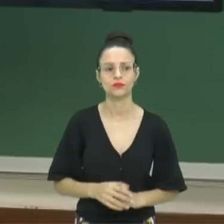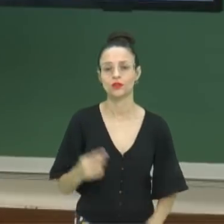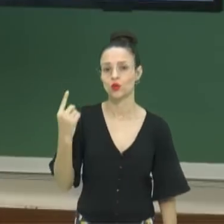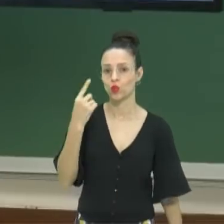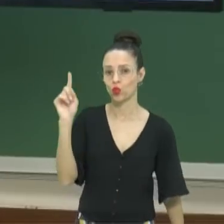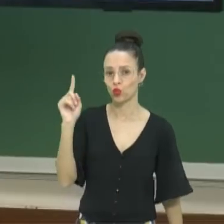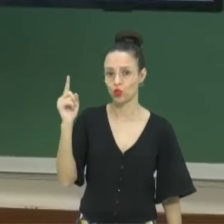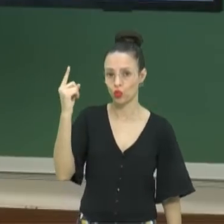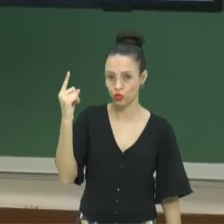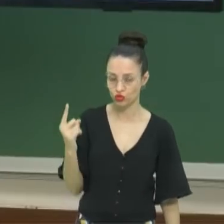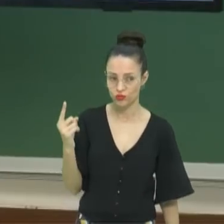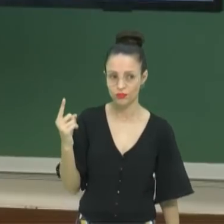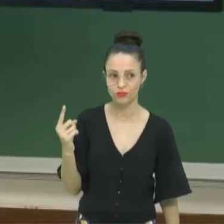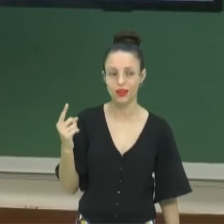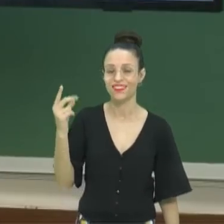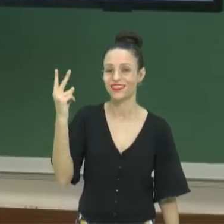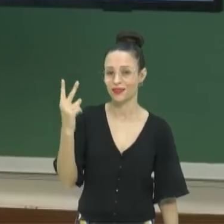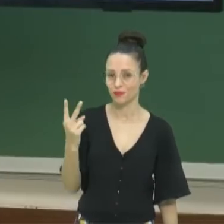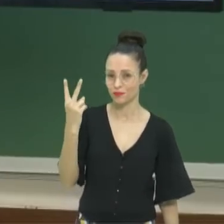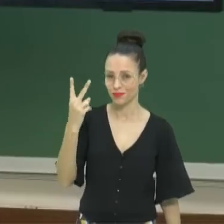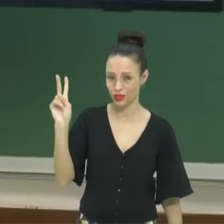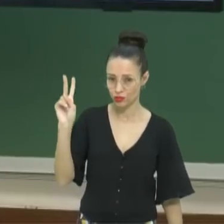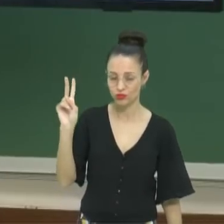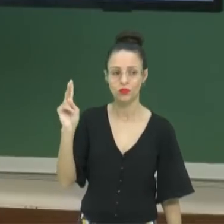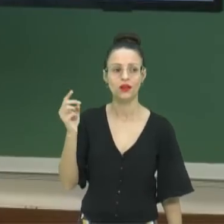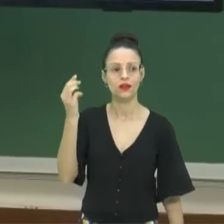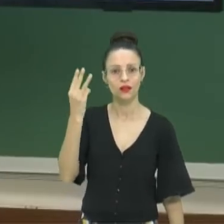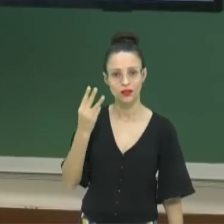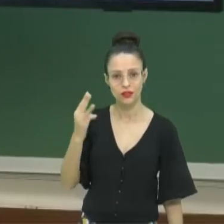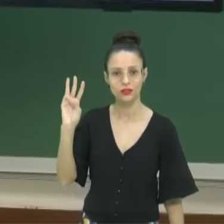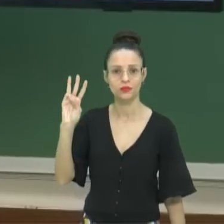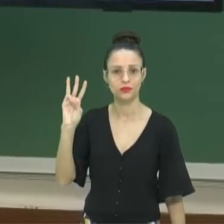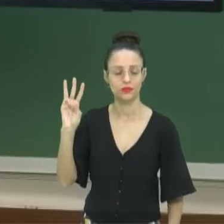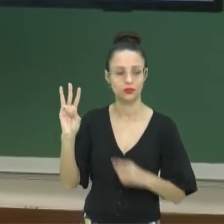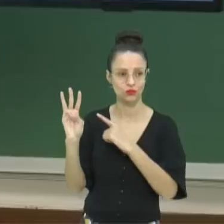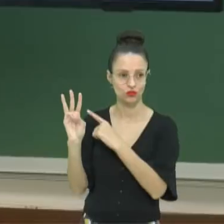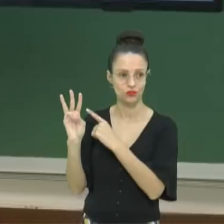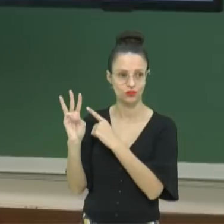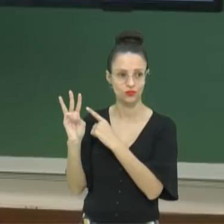A última, a penúltima e a